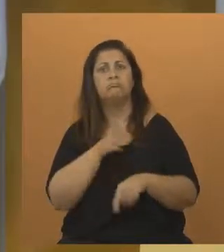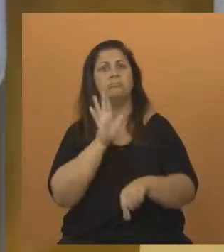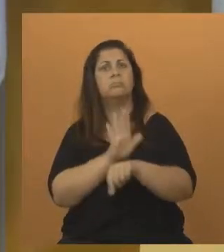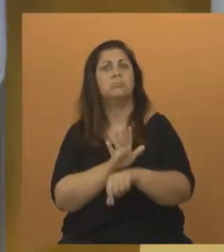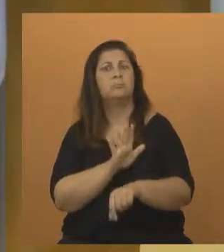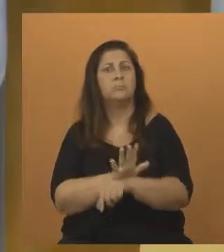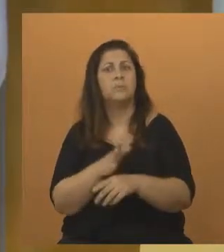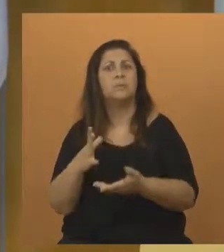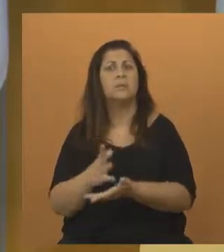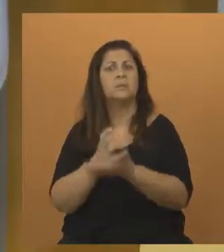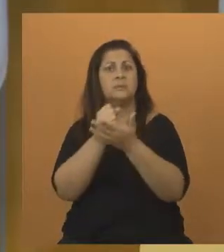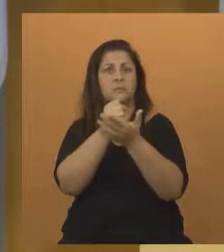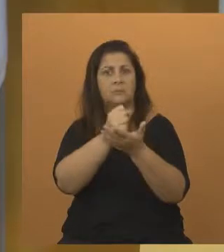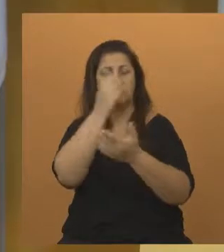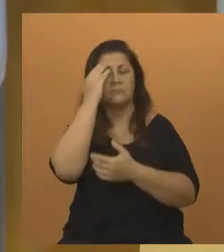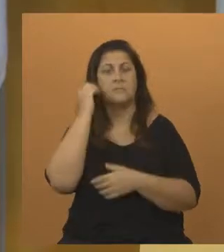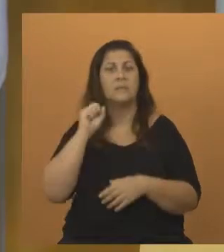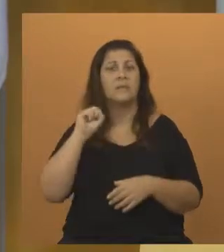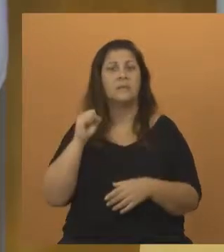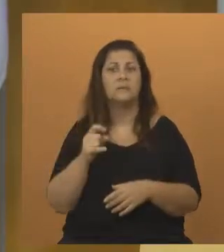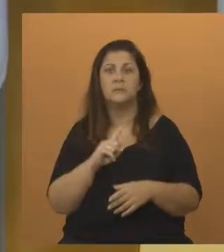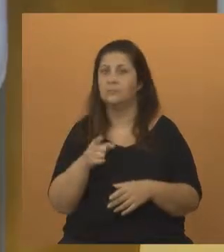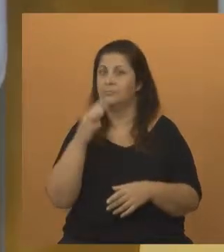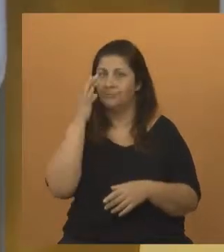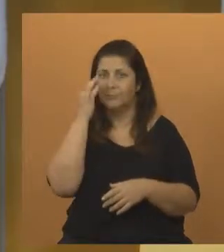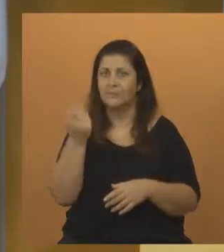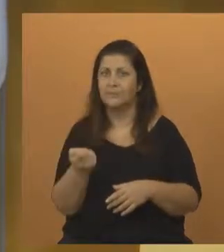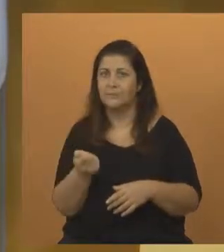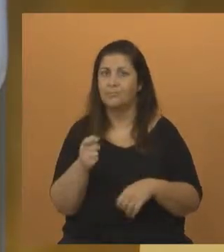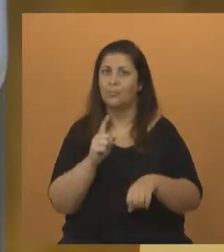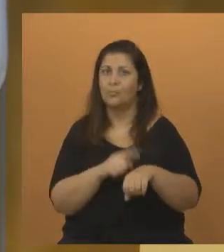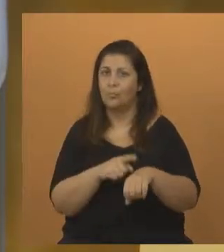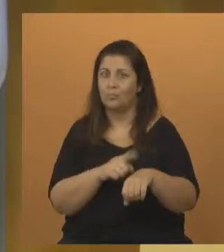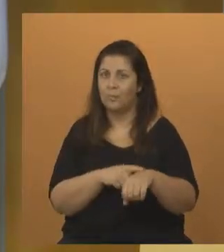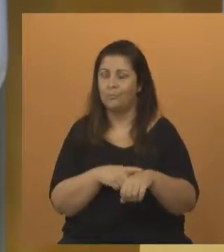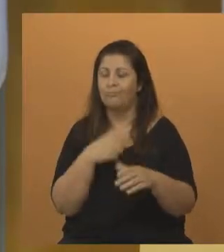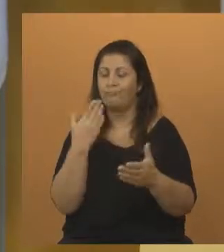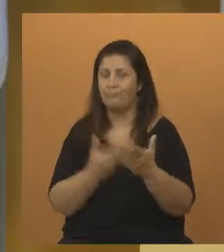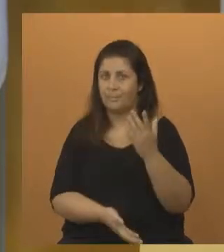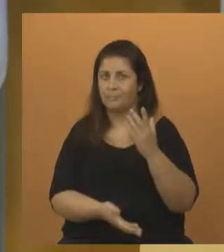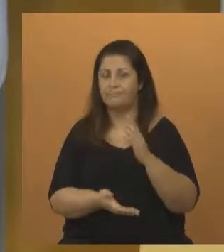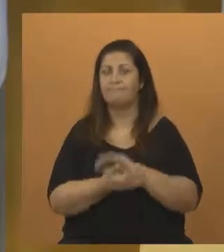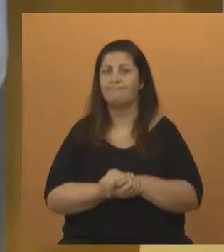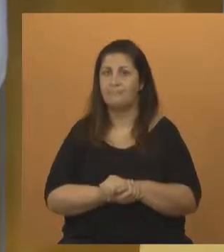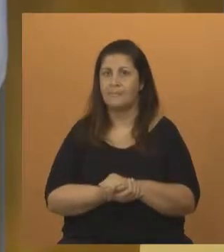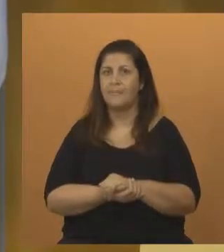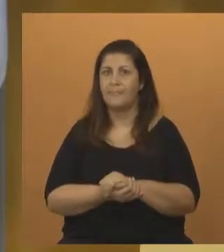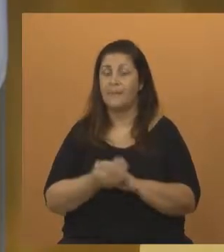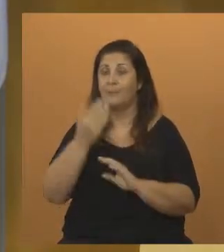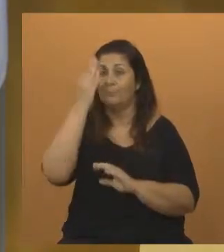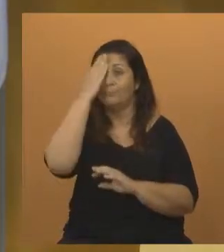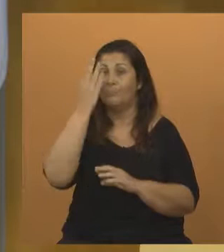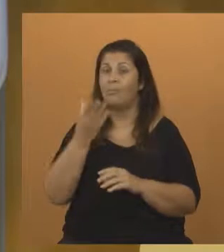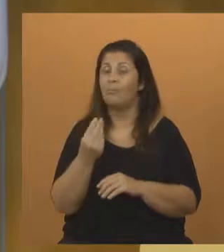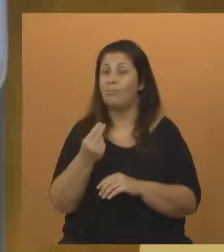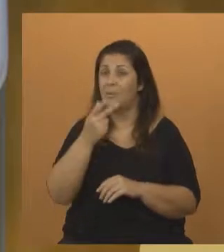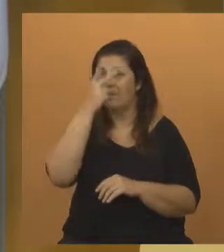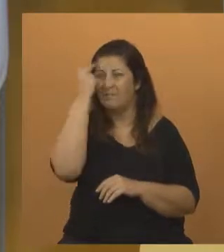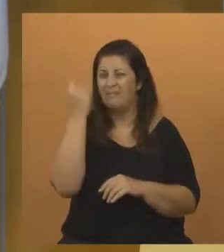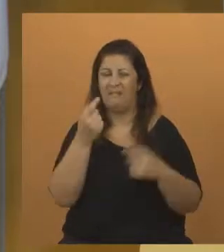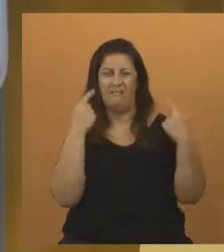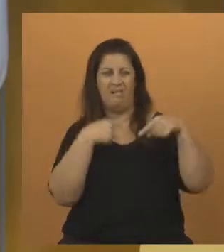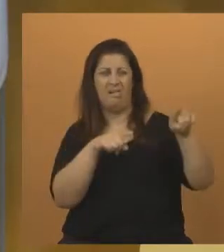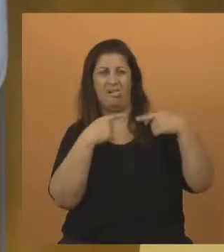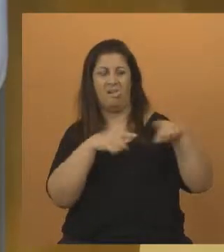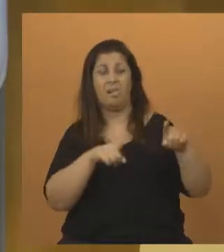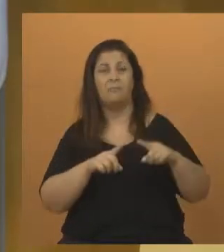algo que, na minha opinião, se a gente não tomar cuidado, com o tempo isso vai se perder. Então, eu sei que muitas pessoas serão críticas, mas